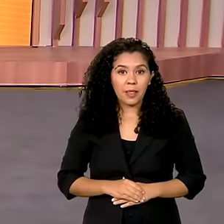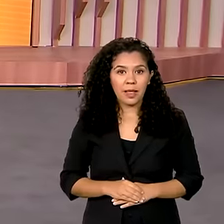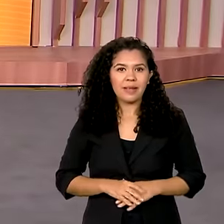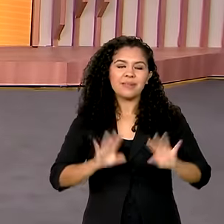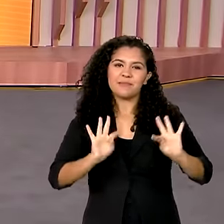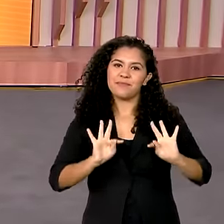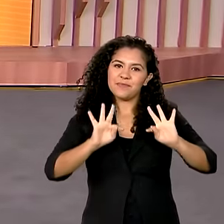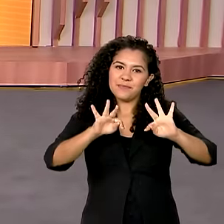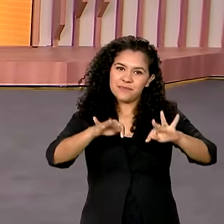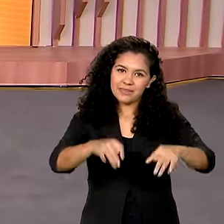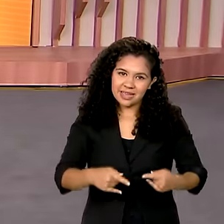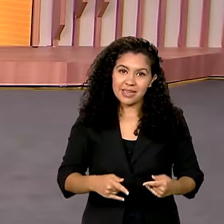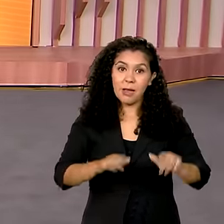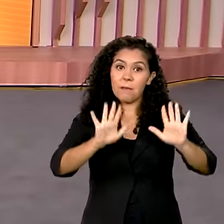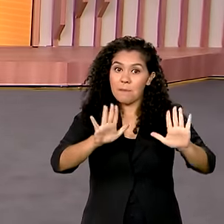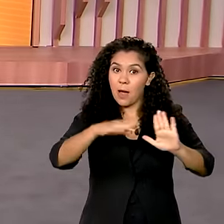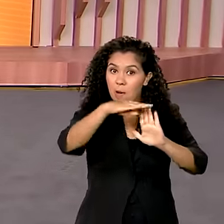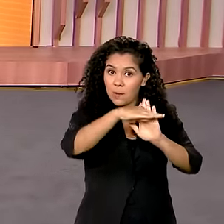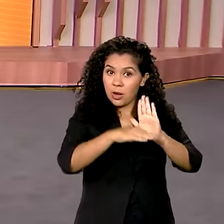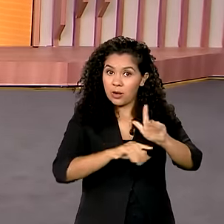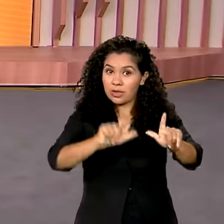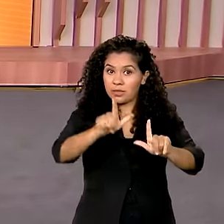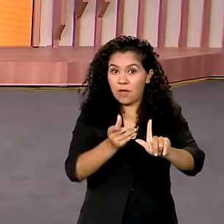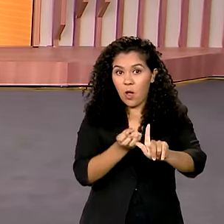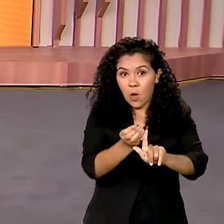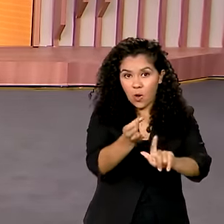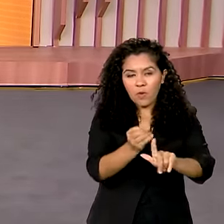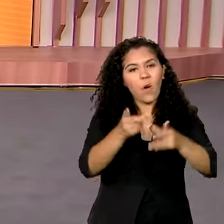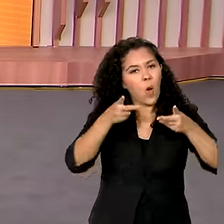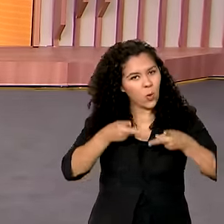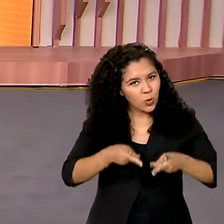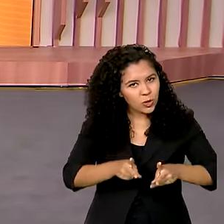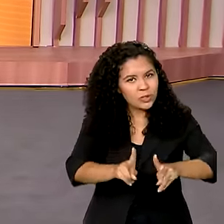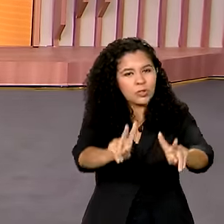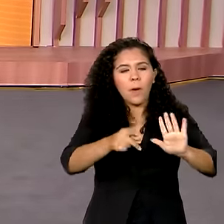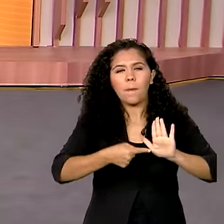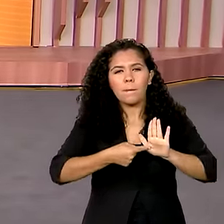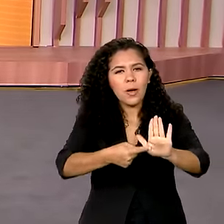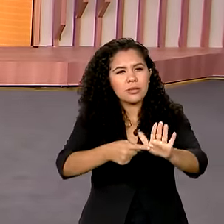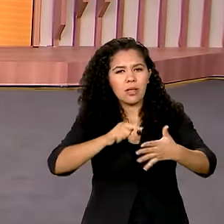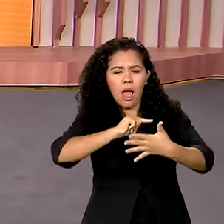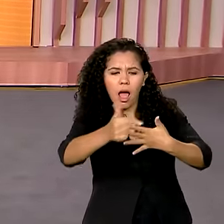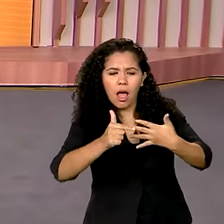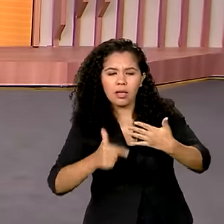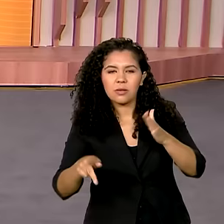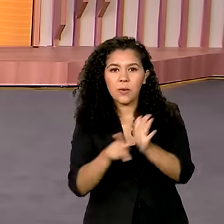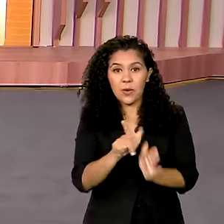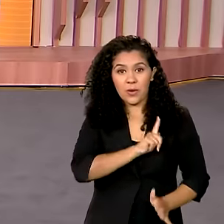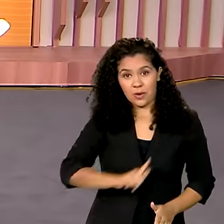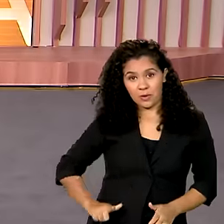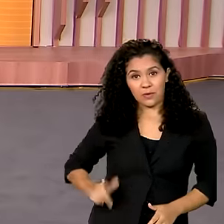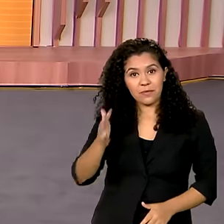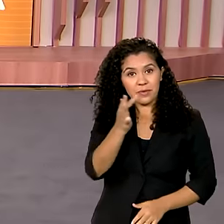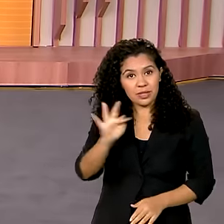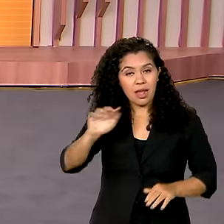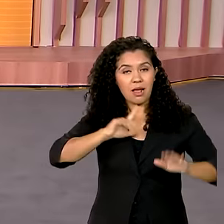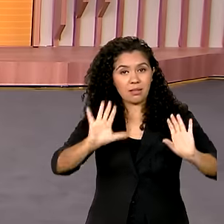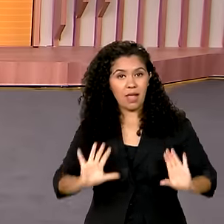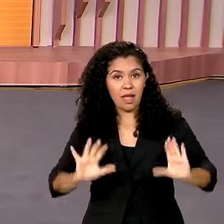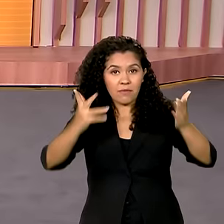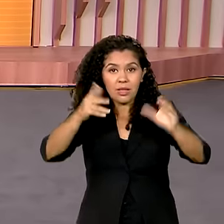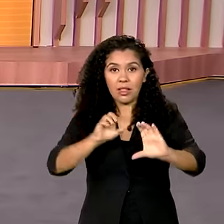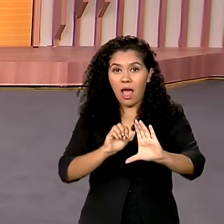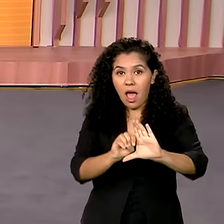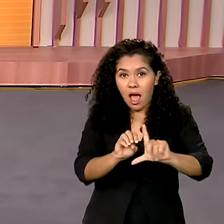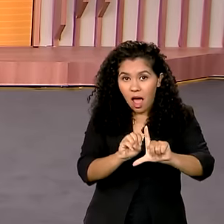Brasil em Dia fica por aqui, mas o Canal Gov segue com a programação, mostrando todas as ações do governo federal, com eventos ao vivo,